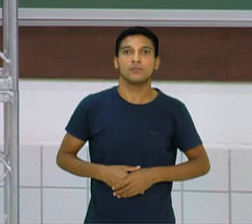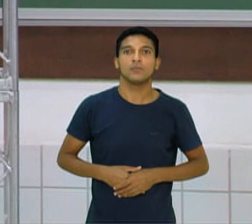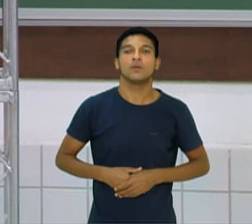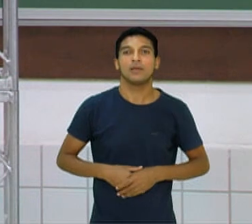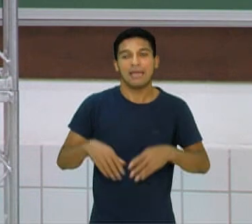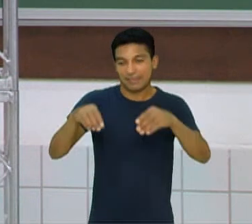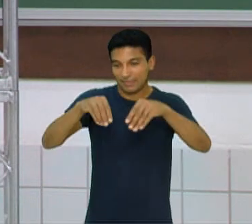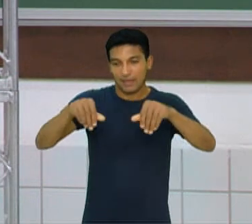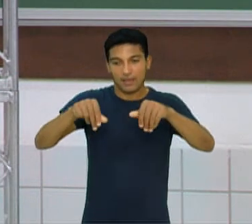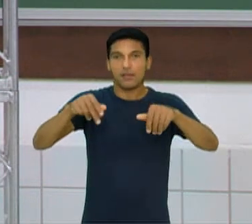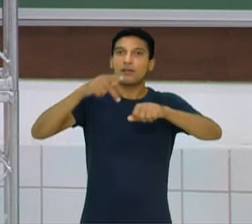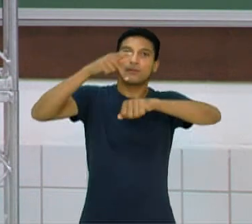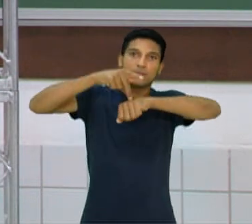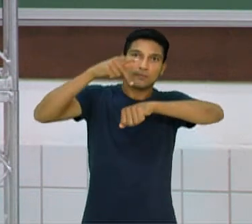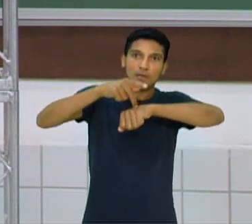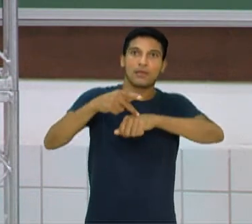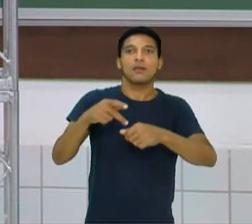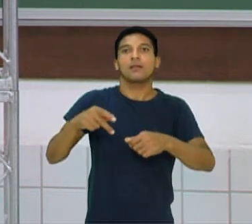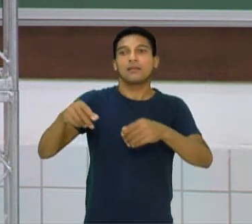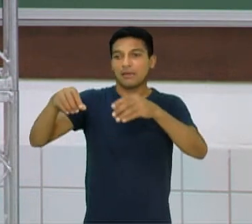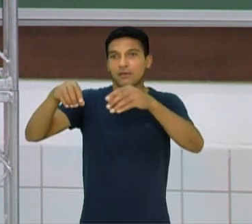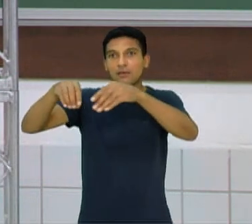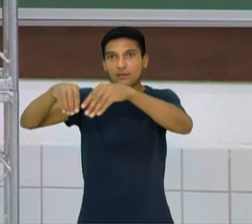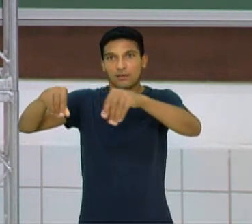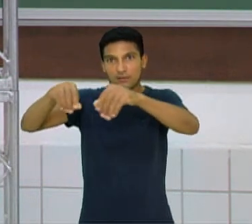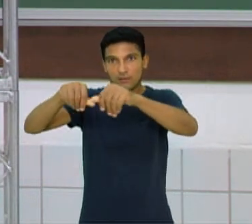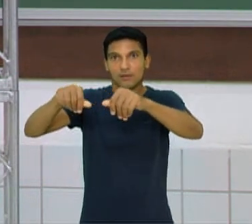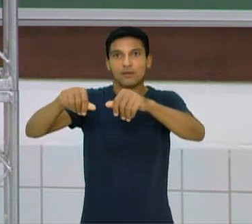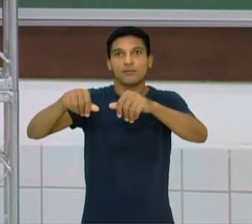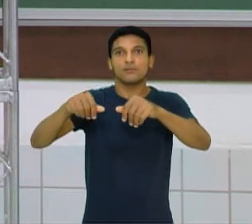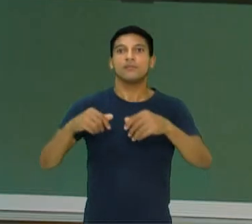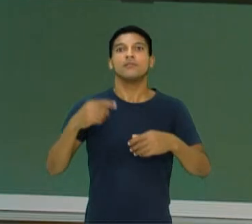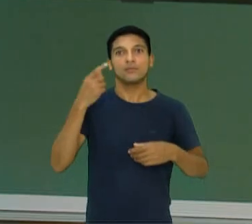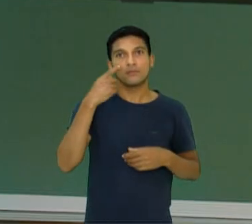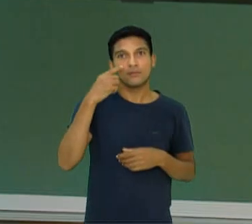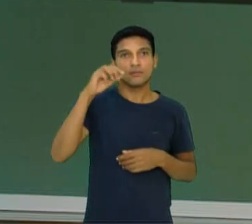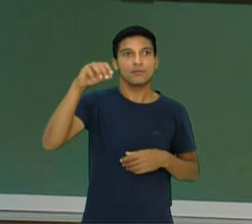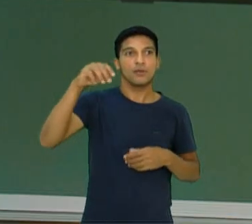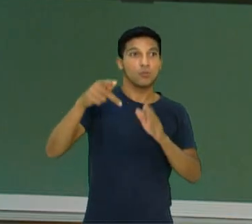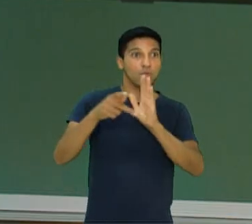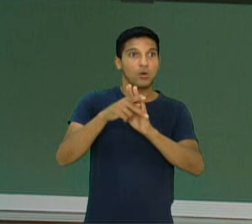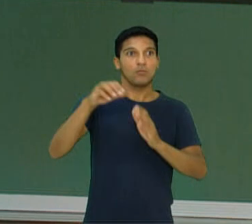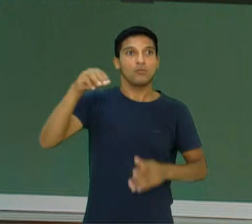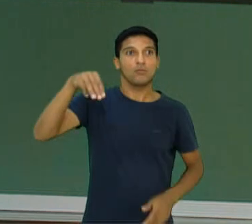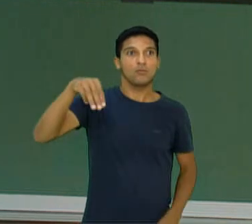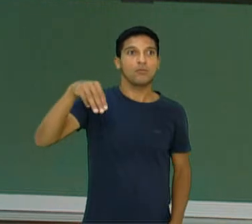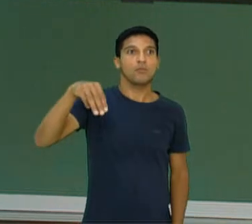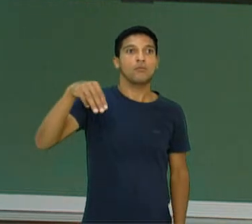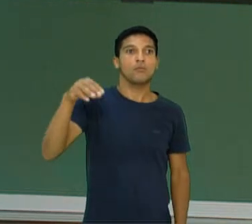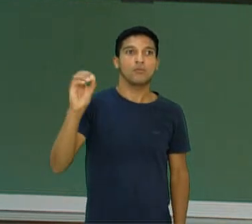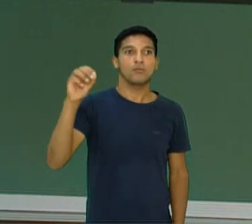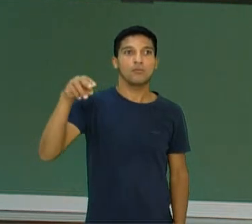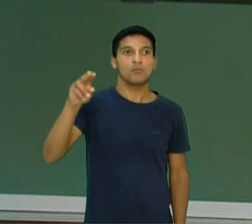terra, pedra, areia, né? Então esse é o mountain bike. Essa é uma das atividades que nós vamos ver aí mais para frente nas